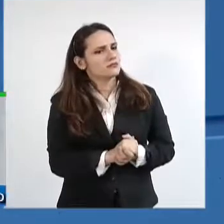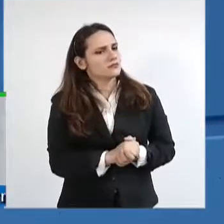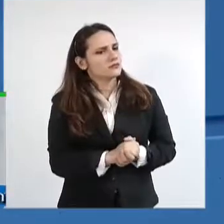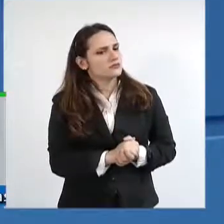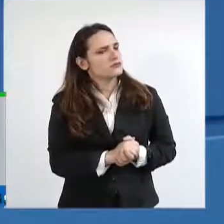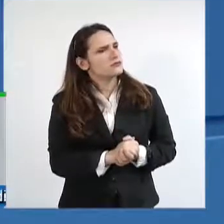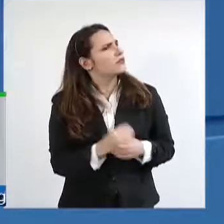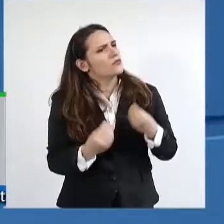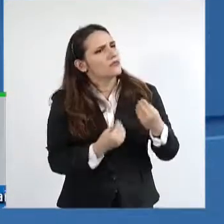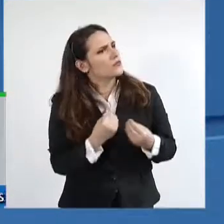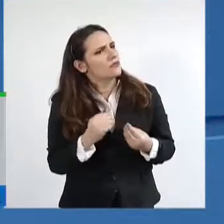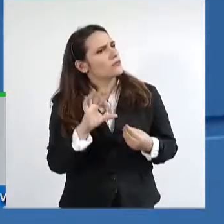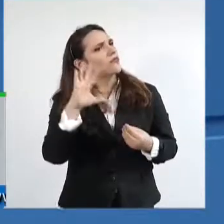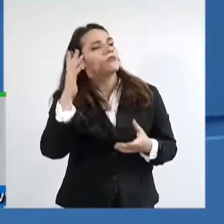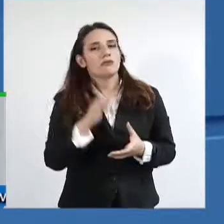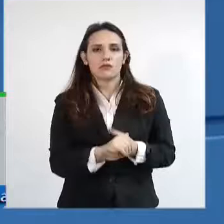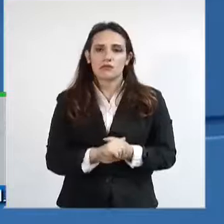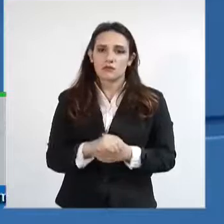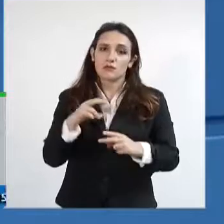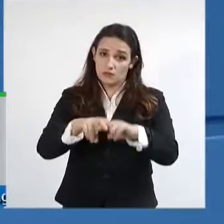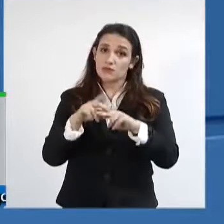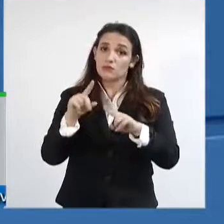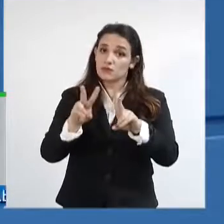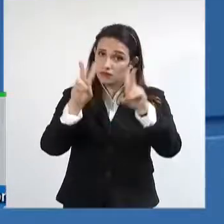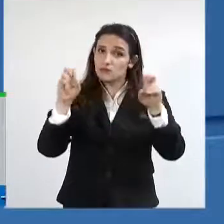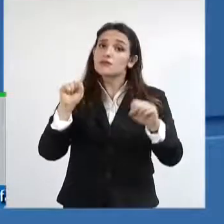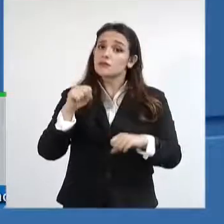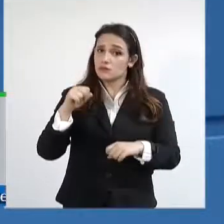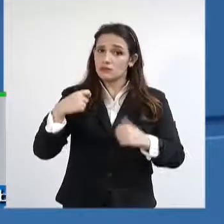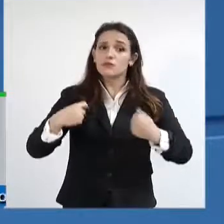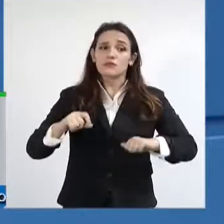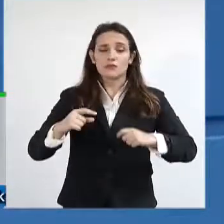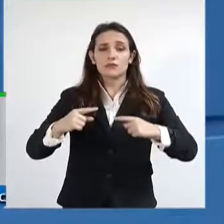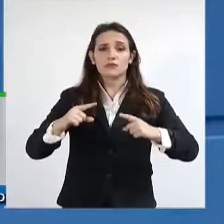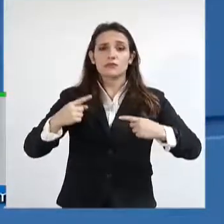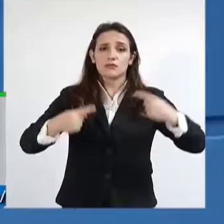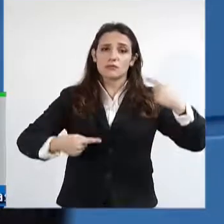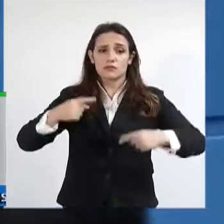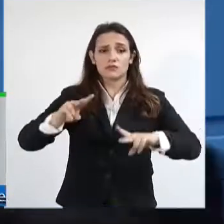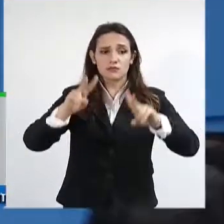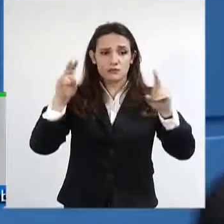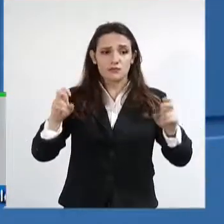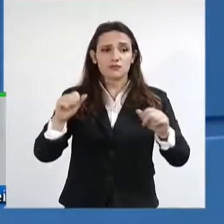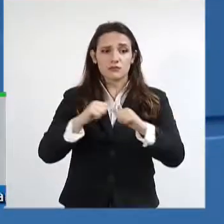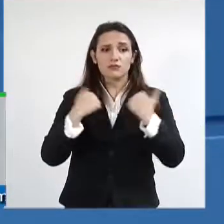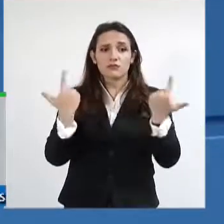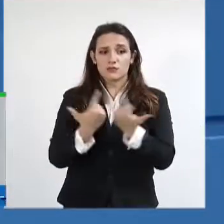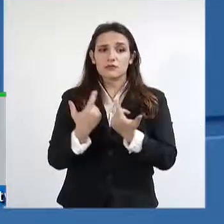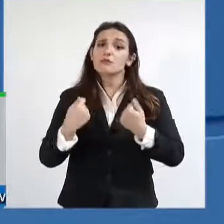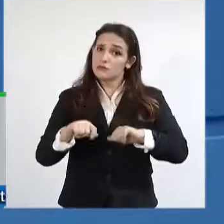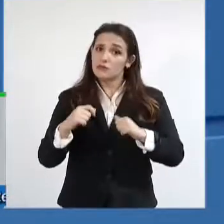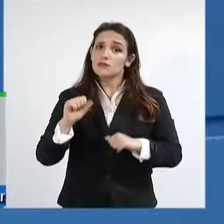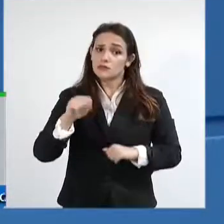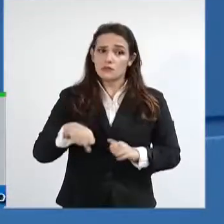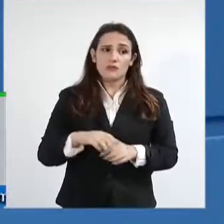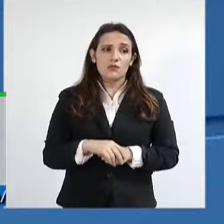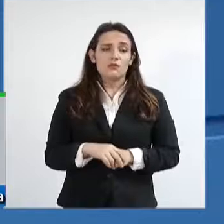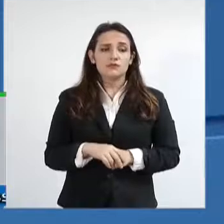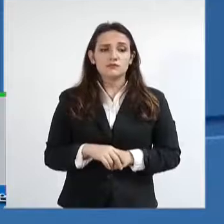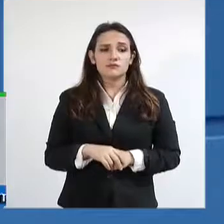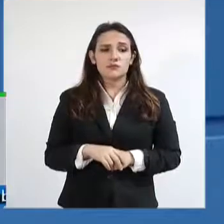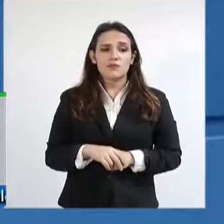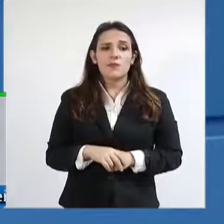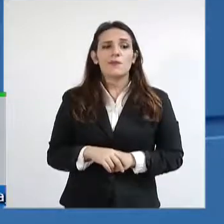nós estamos indo? Então, esse tema é um tema pertinente, importante, e a Assembleia Legislativa precisa,